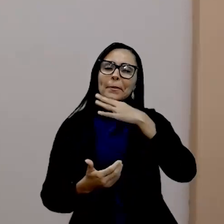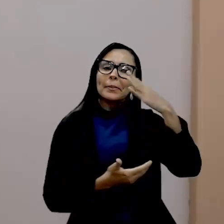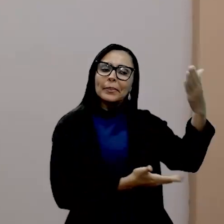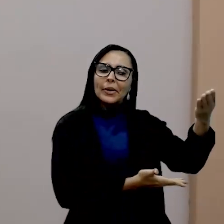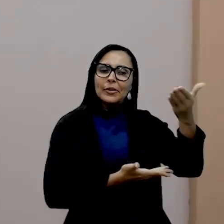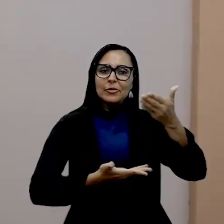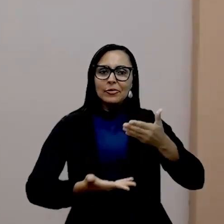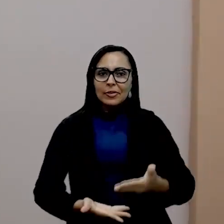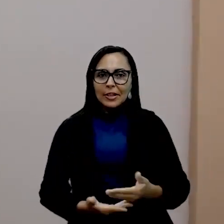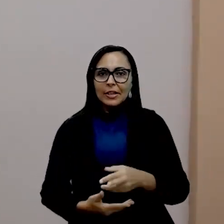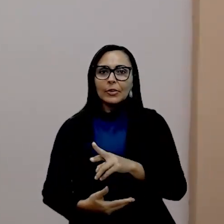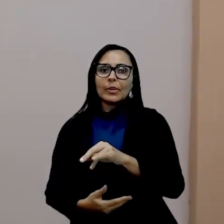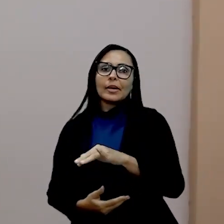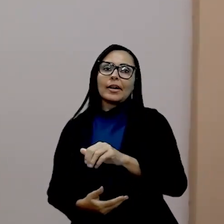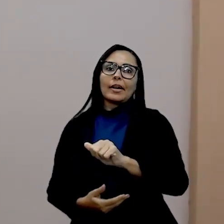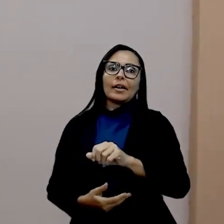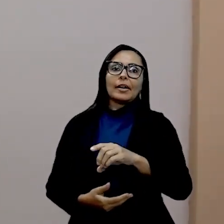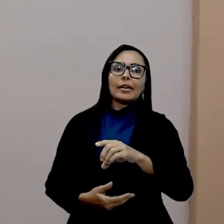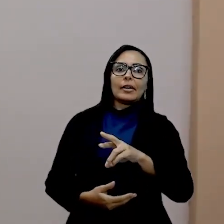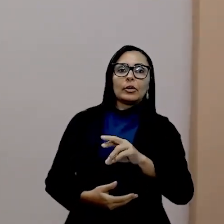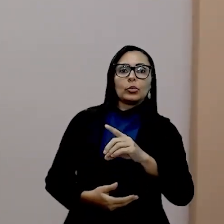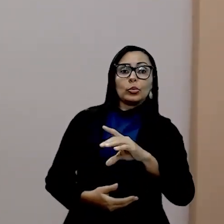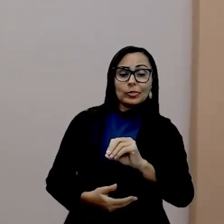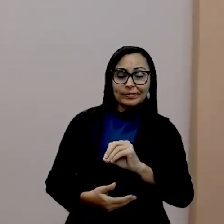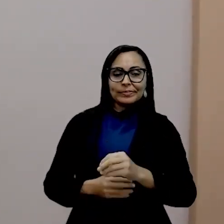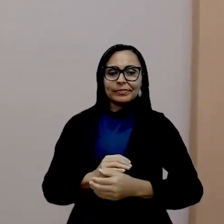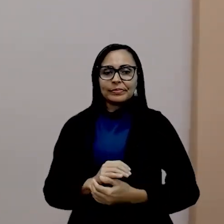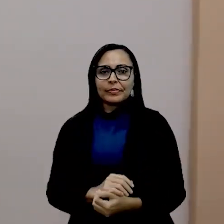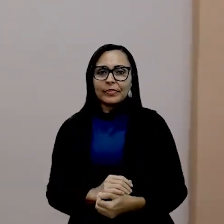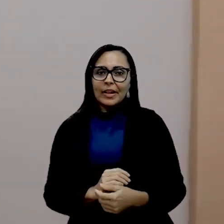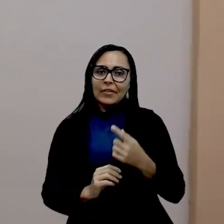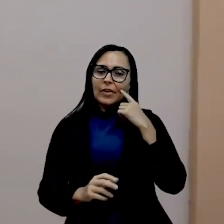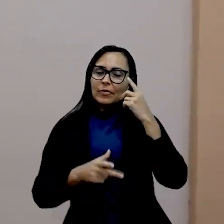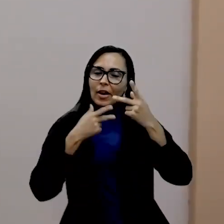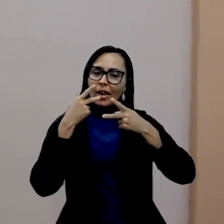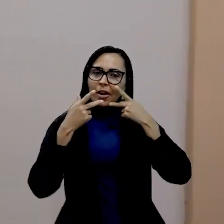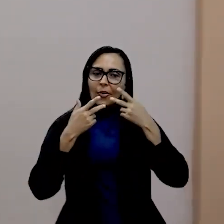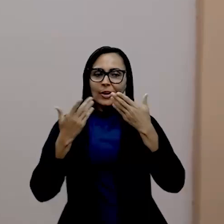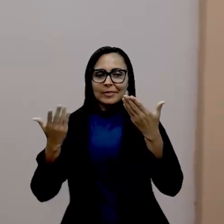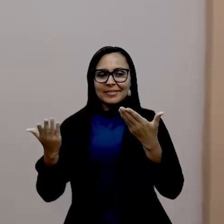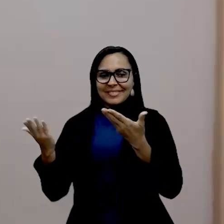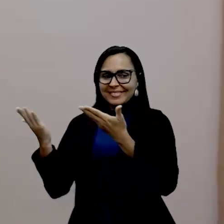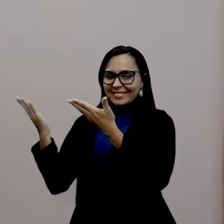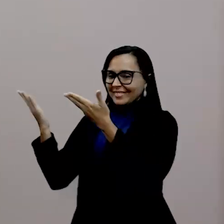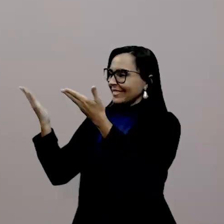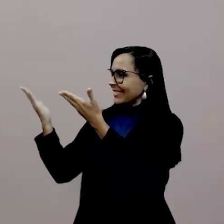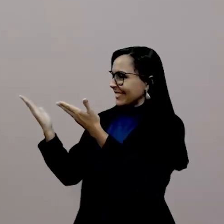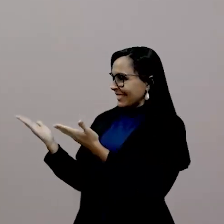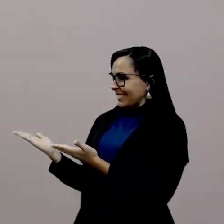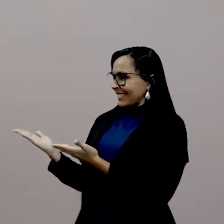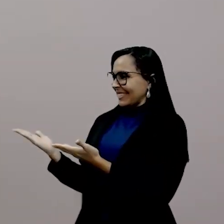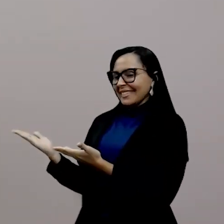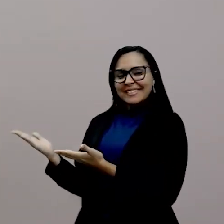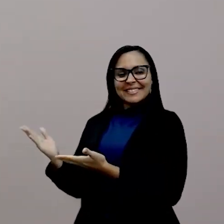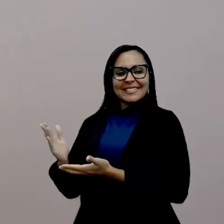bem-vindo, doutor Ricardo Lira. A palavra agora é com você, fique bem à vontade.